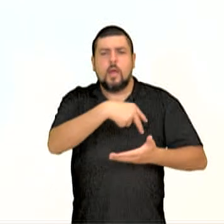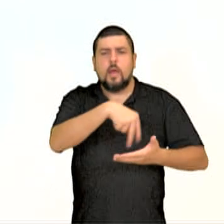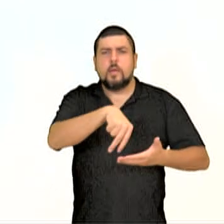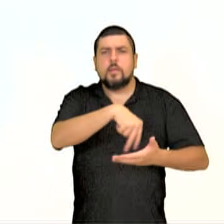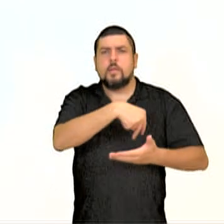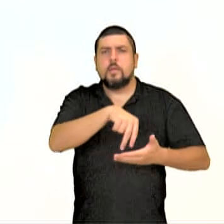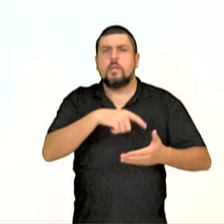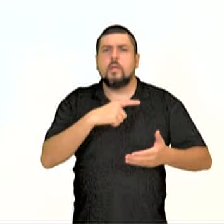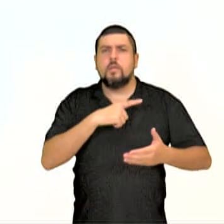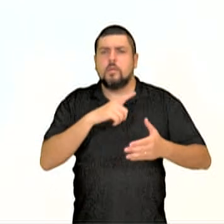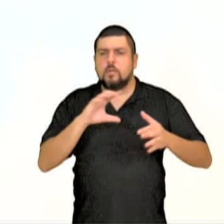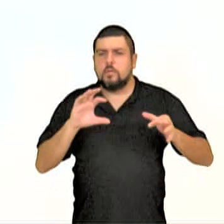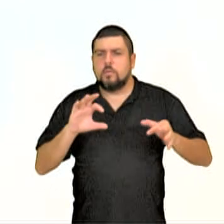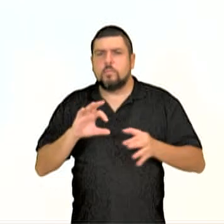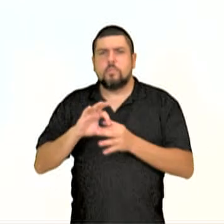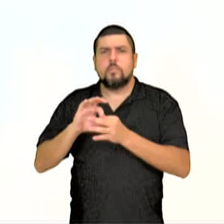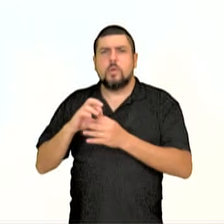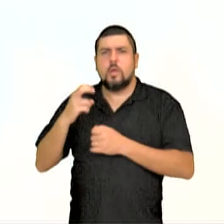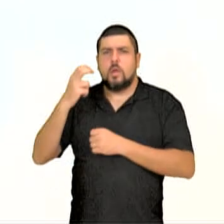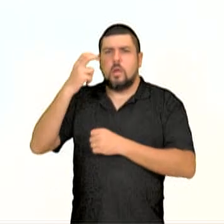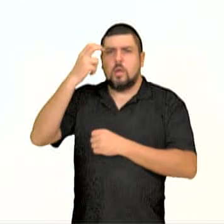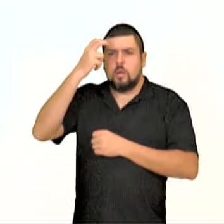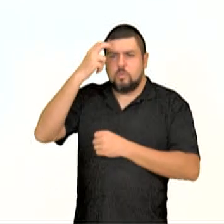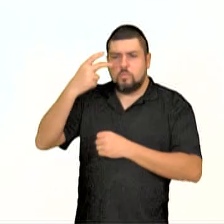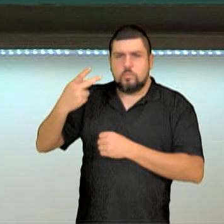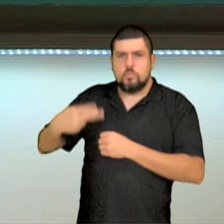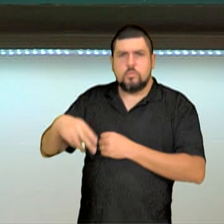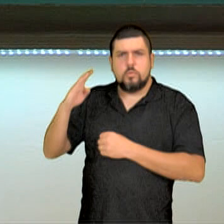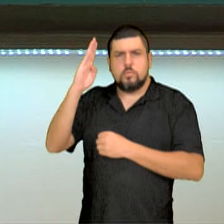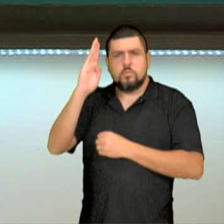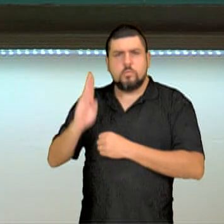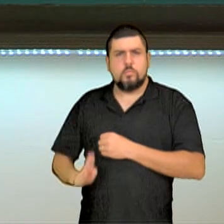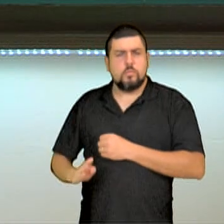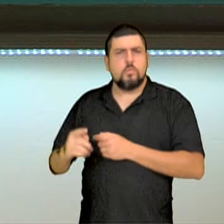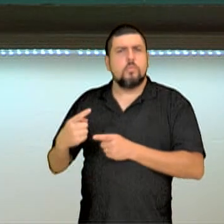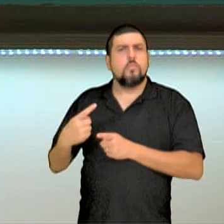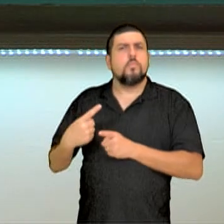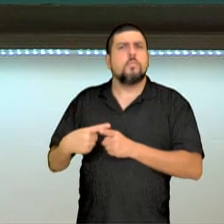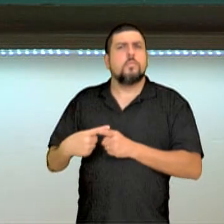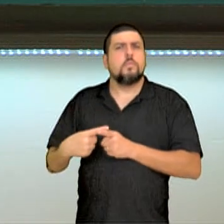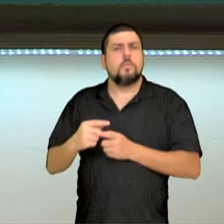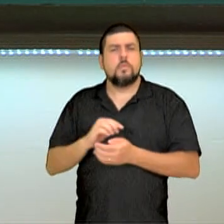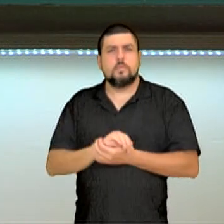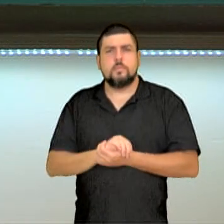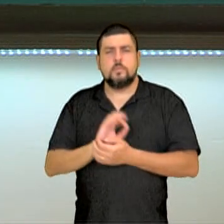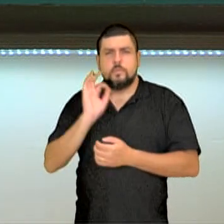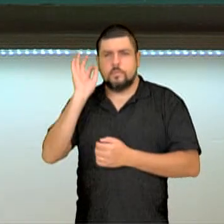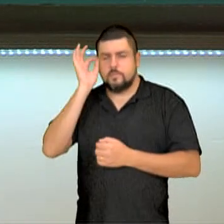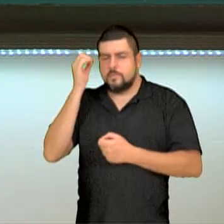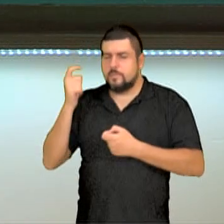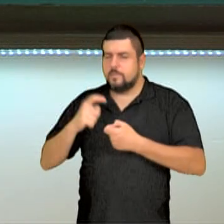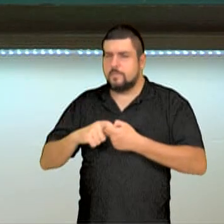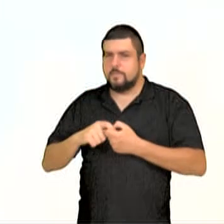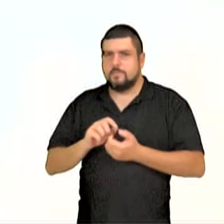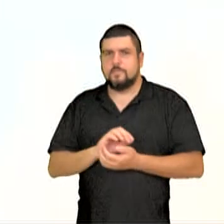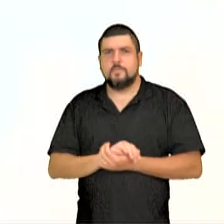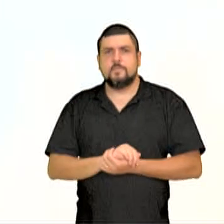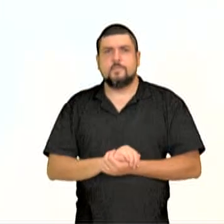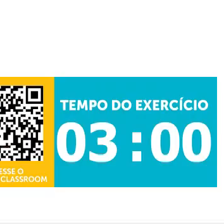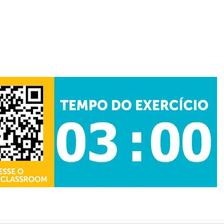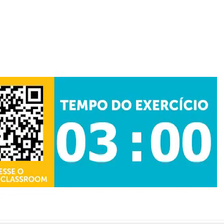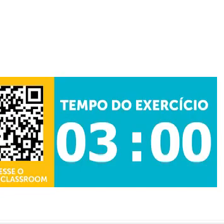fortemente relacionada com a cultura brasileira? Por que você acha que ela é relacionada? Logo voltamos para falar um pouquinho sobre isso.